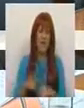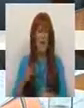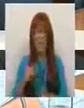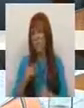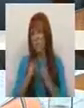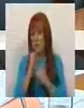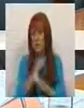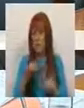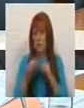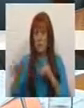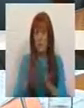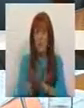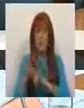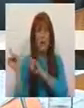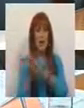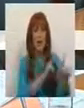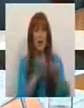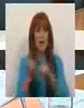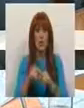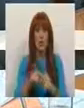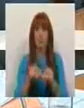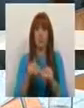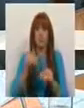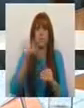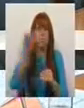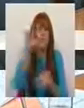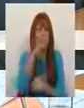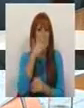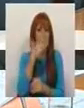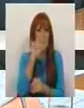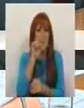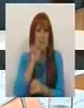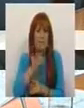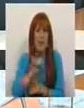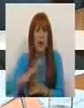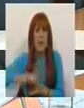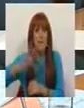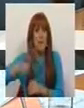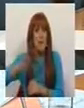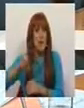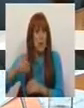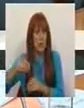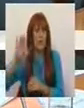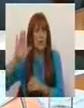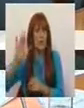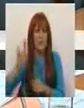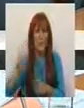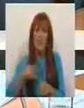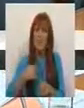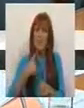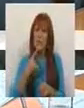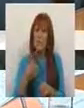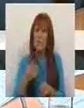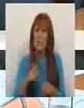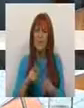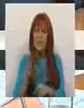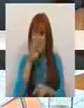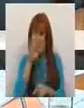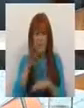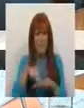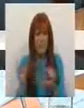dívida insustentável no setor dos transportes ascendia a 17 mil milhões de euros. E aqui queria fazer um reparo, é que se